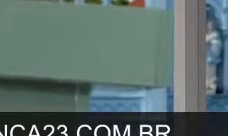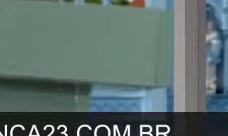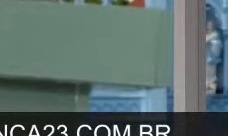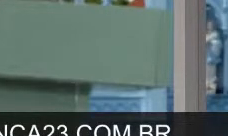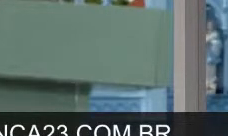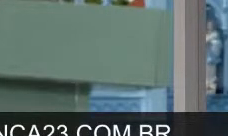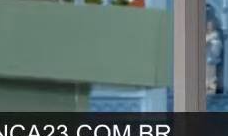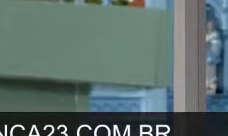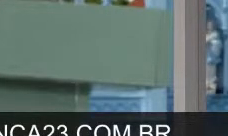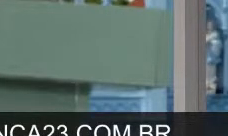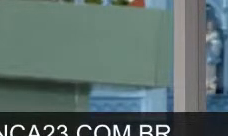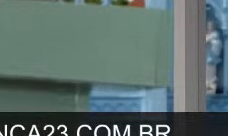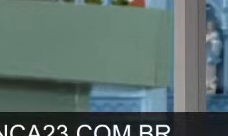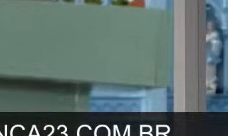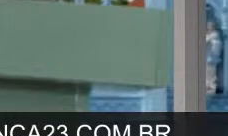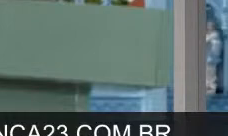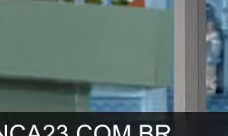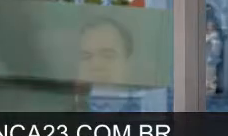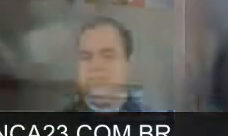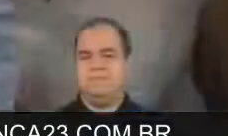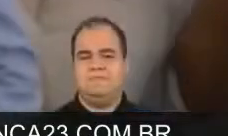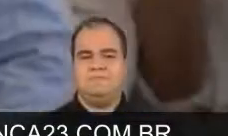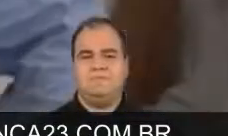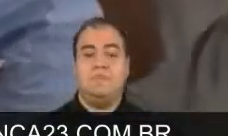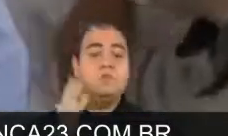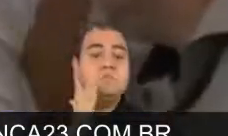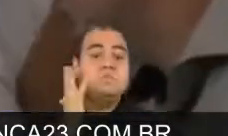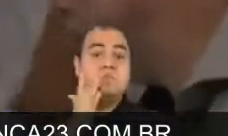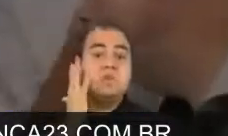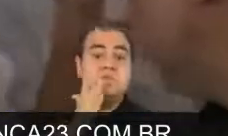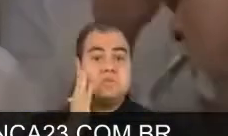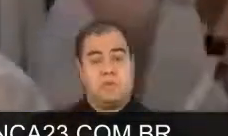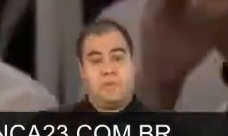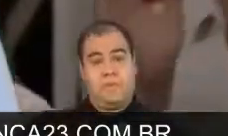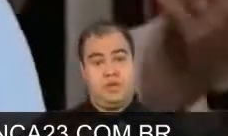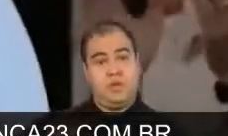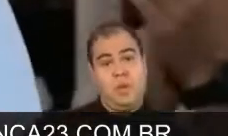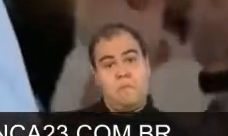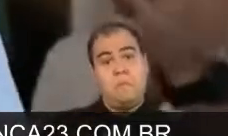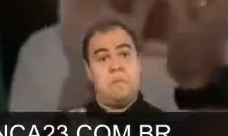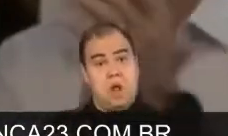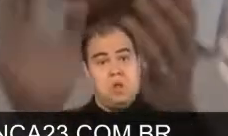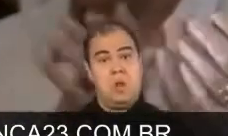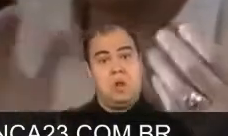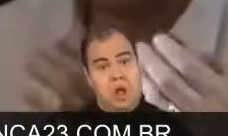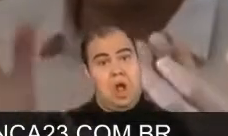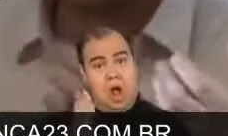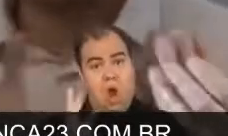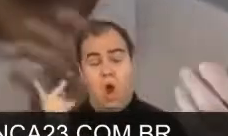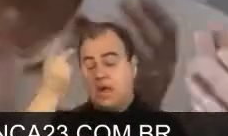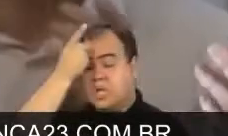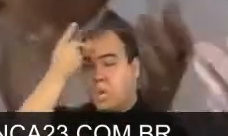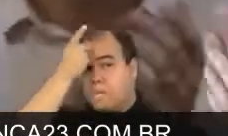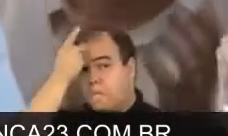já colocar em prática. Vamos ver. Tarcísio de Freitas, do Republicanos, venceu a disputa para governador de São Paulo